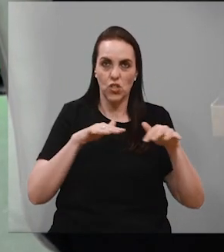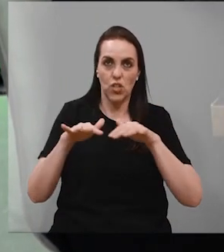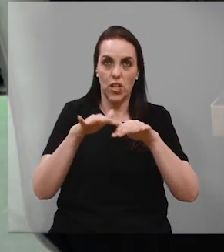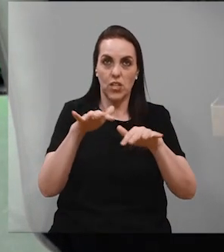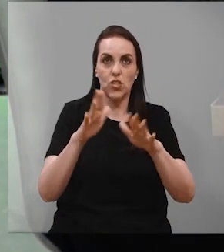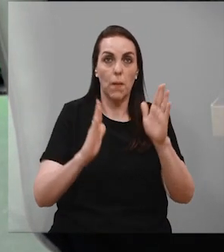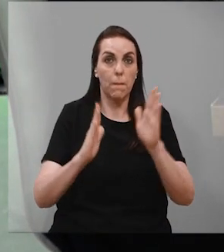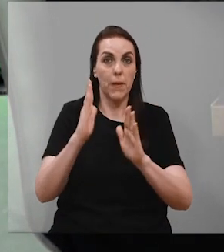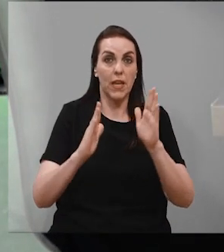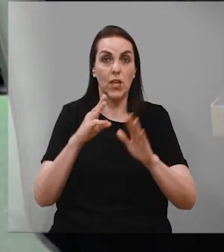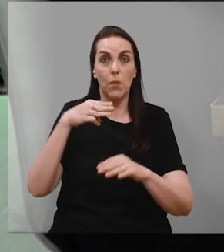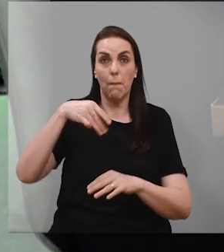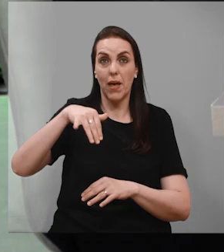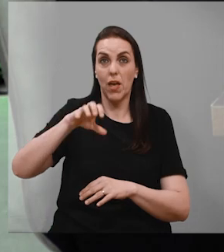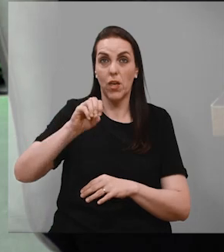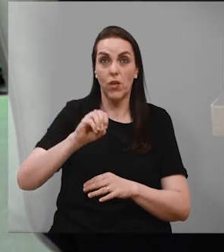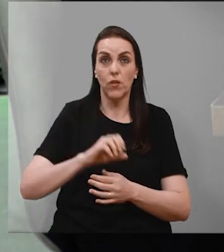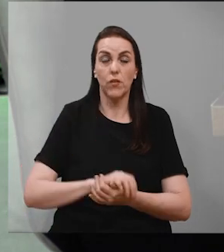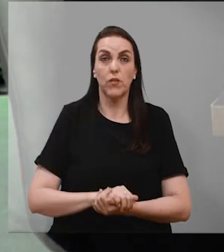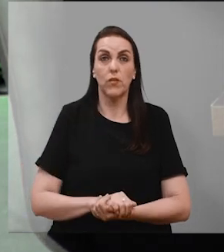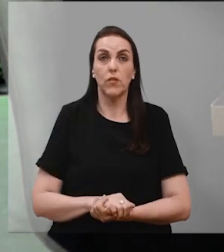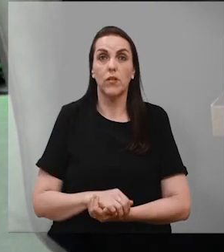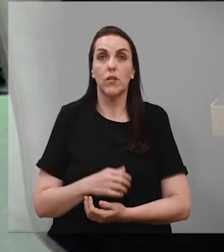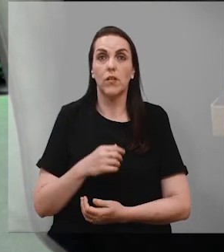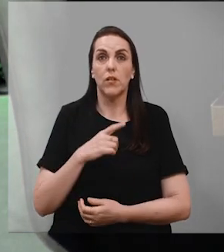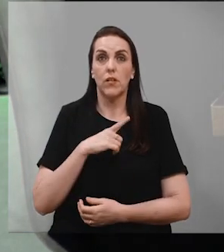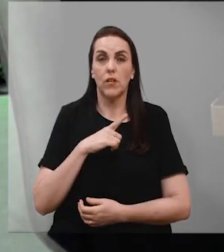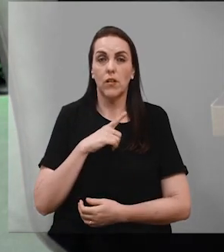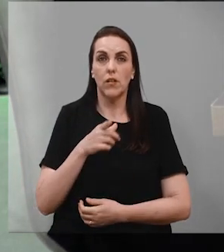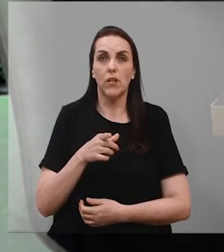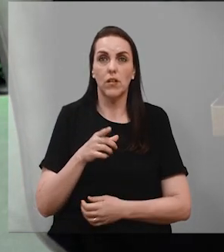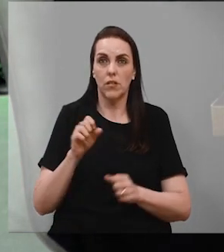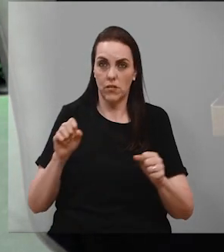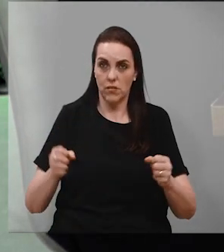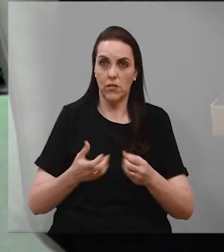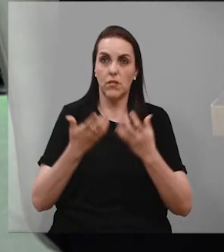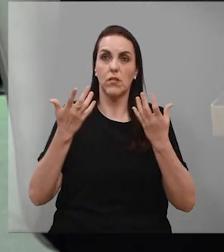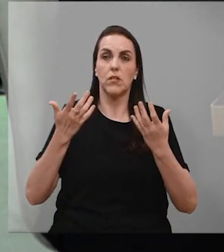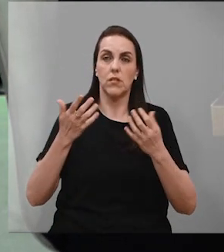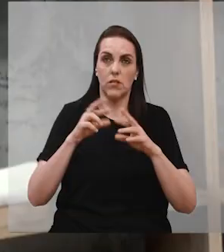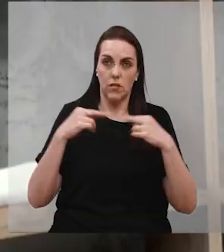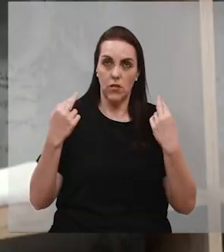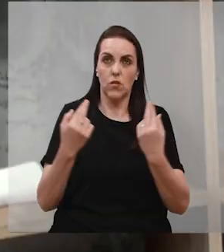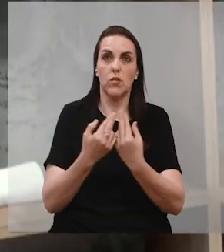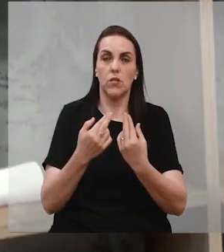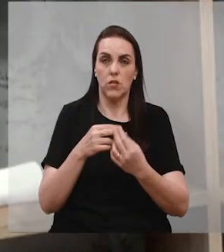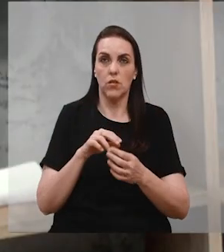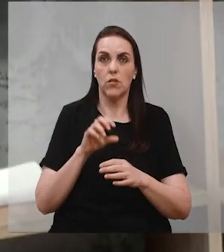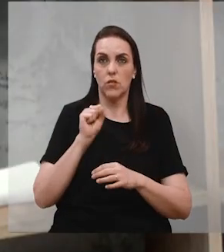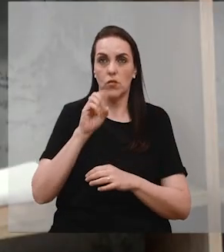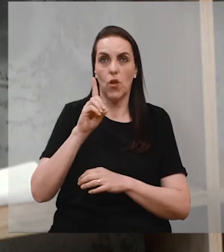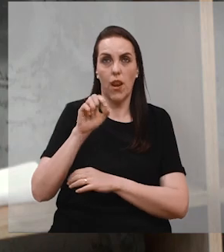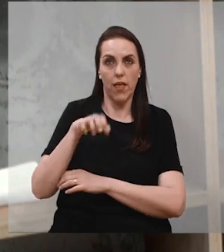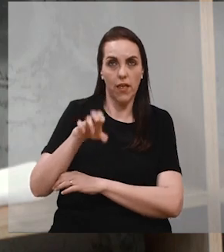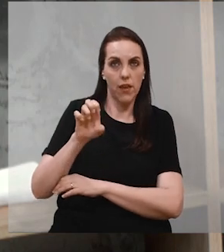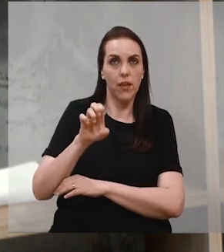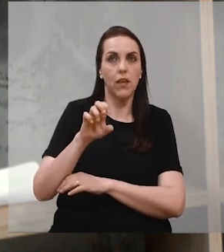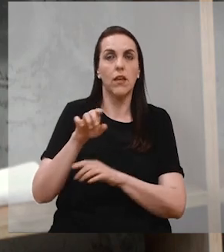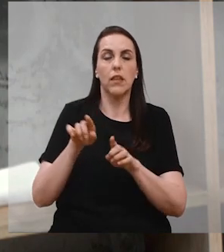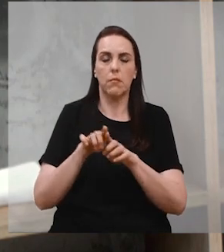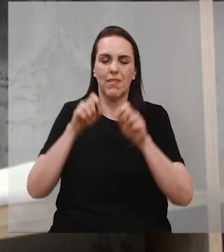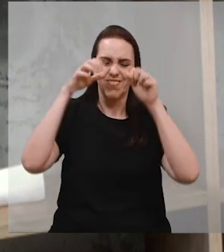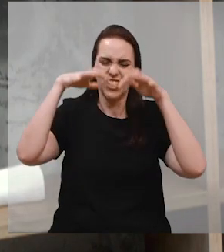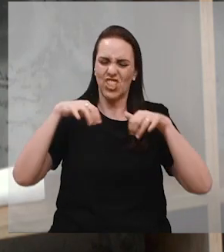período de maio, que era um período onde a gente estava fazendo diversas coberturas de sessões solenes, as ordinárias, mas